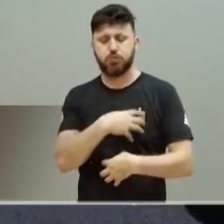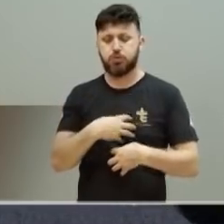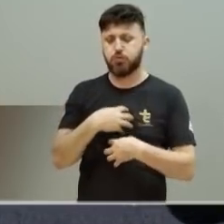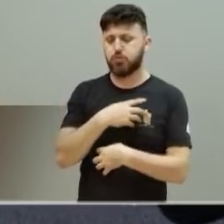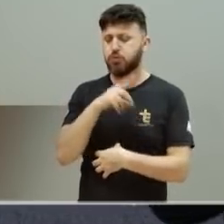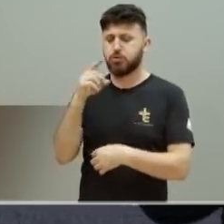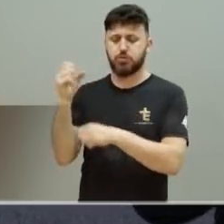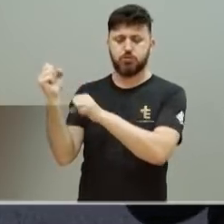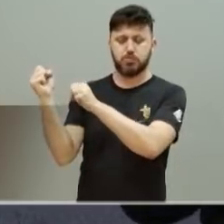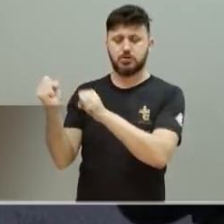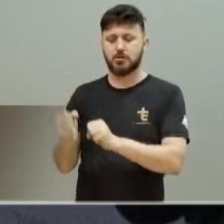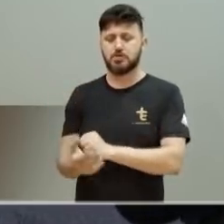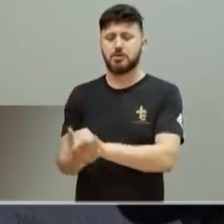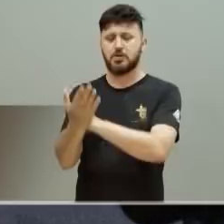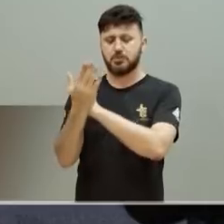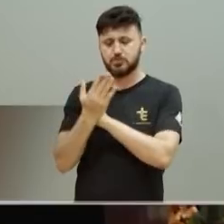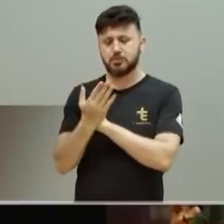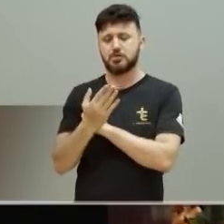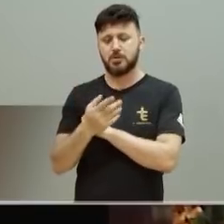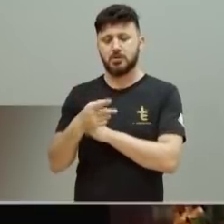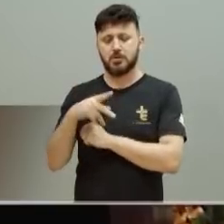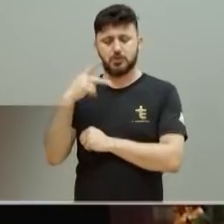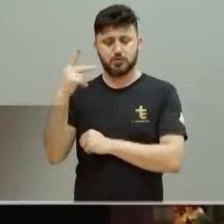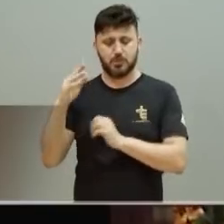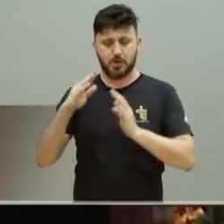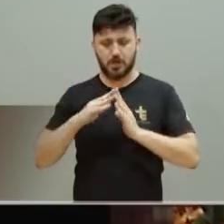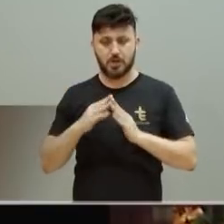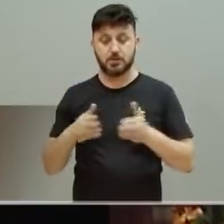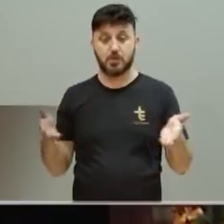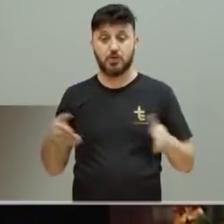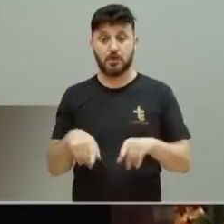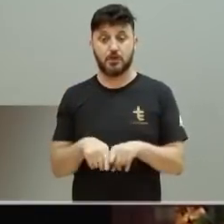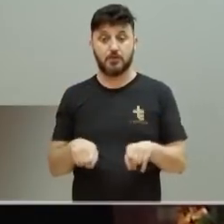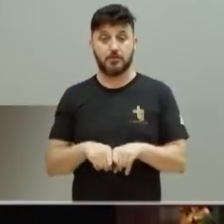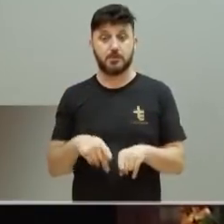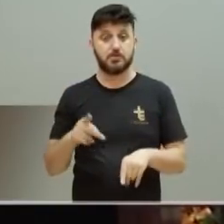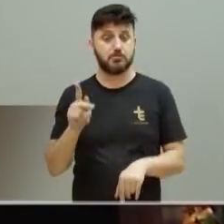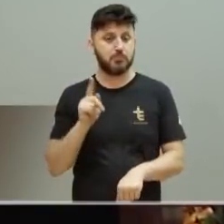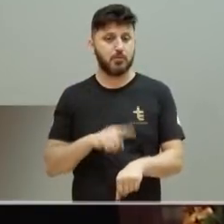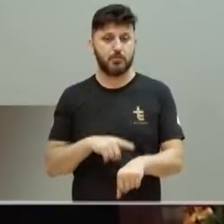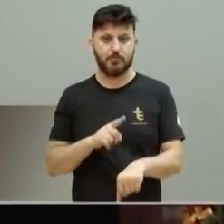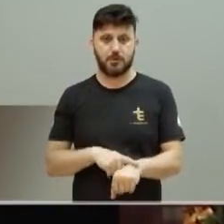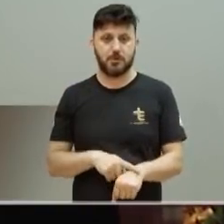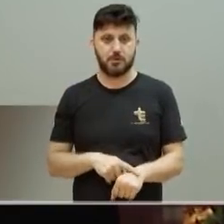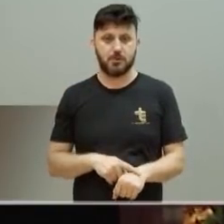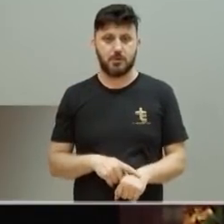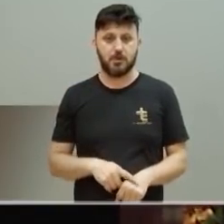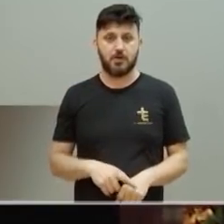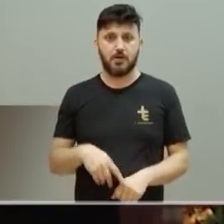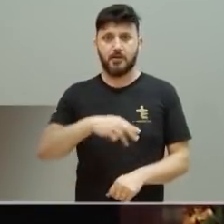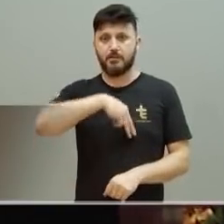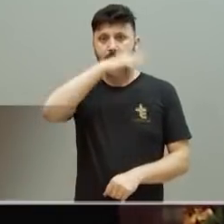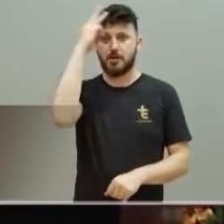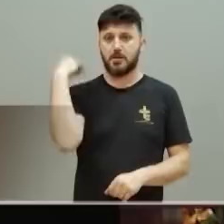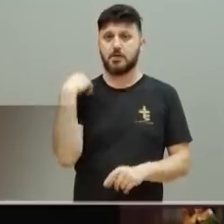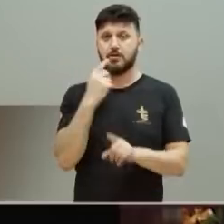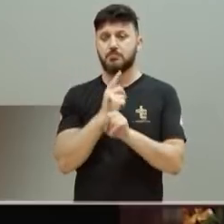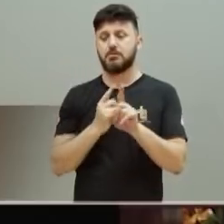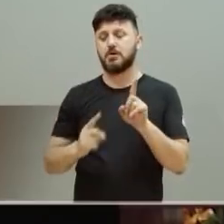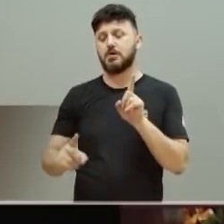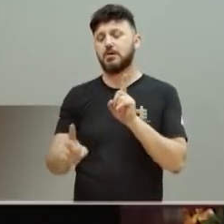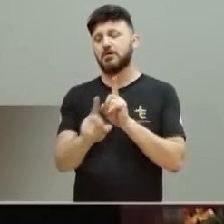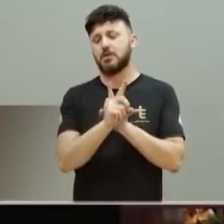poderosa intercessão em suas casas agora, neste exato momento. Passa à frente, ó esposa